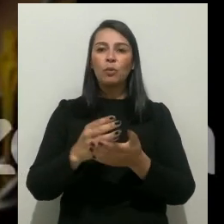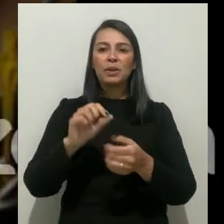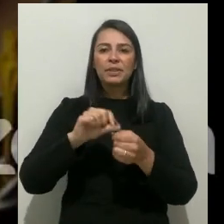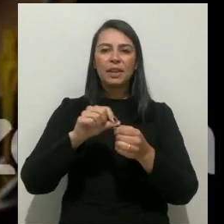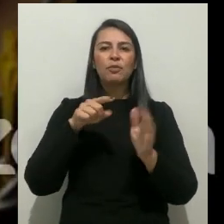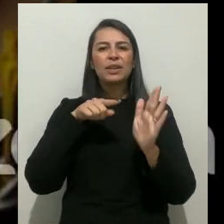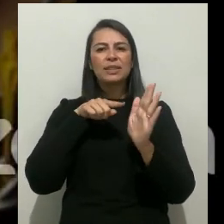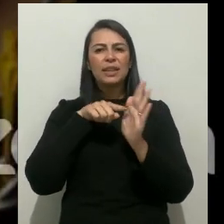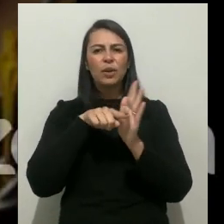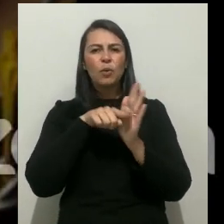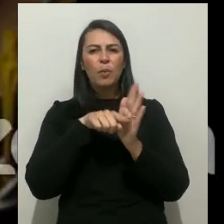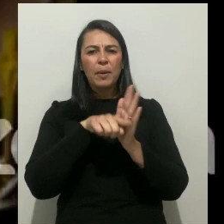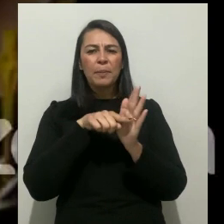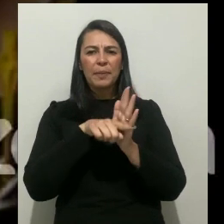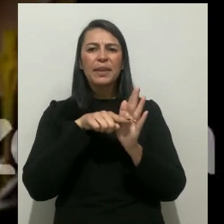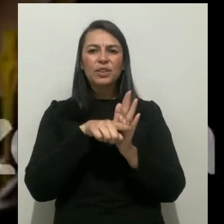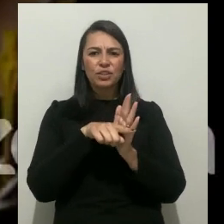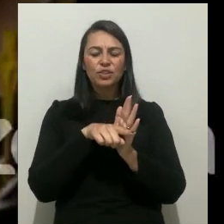pesquisa,